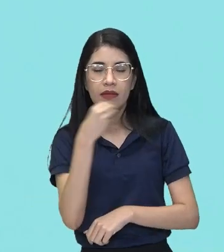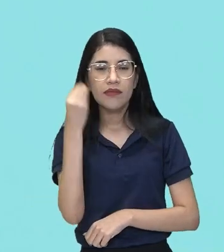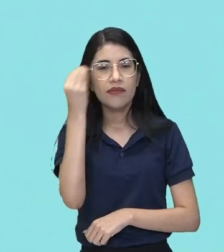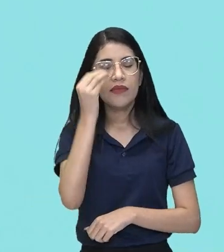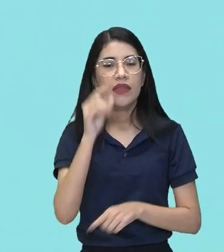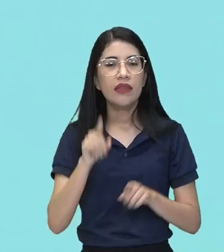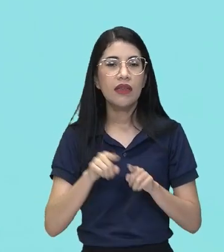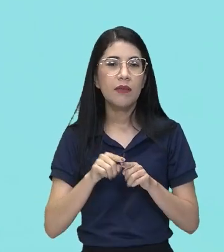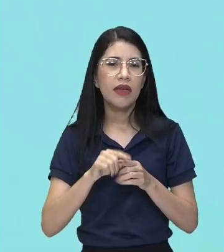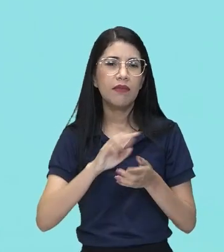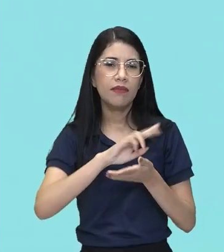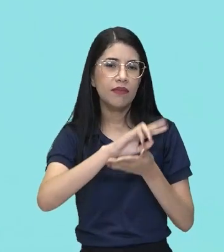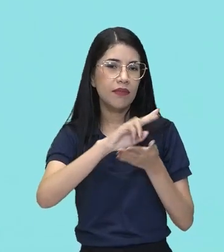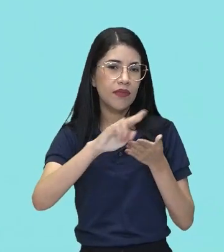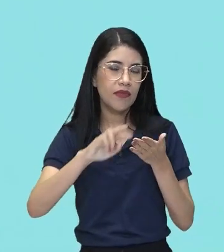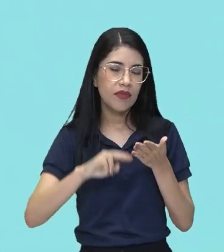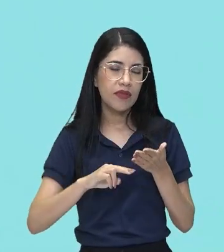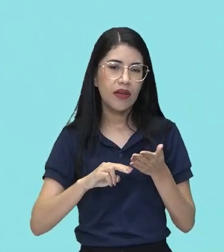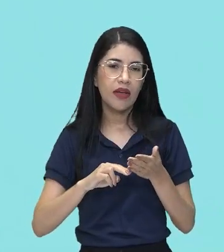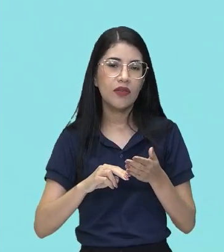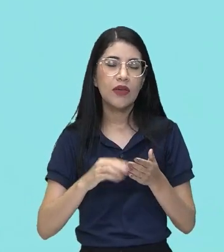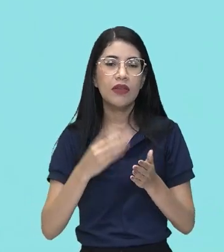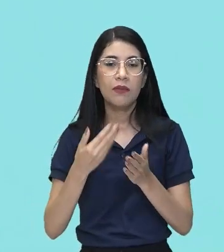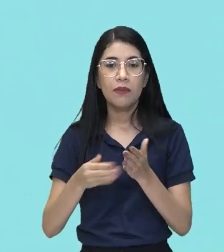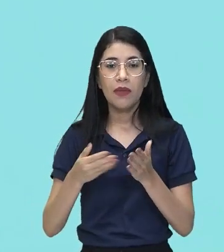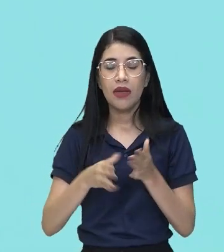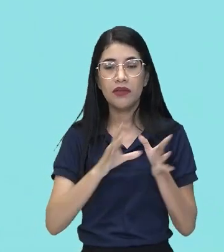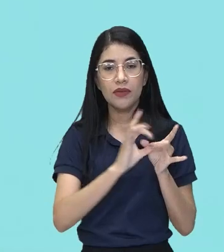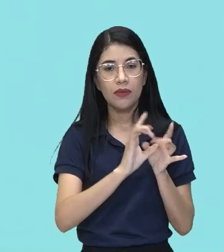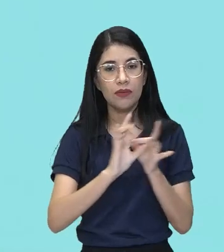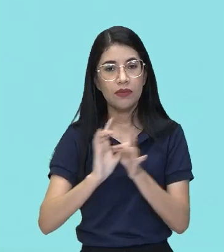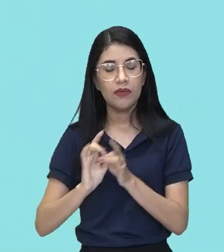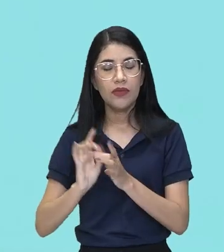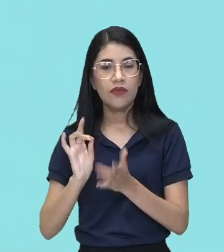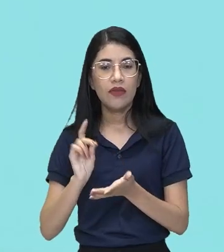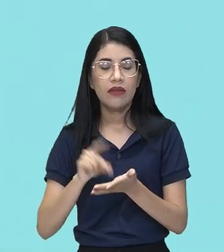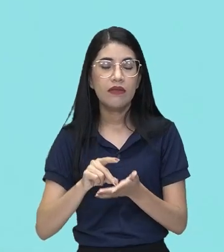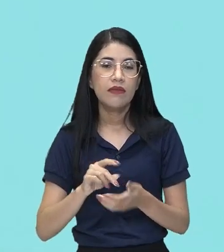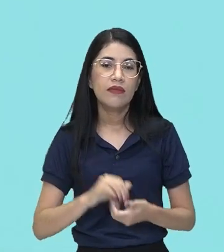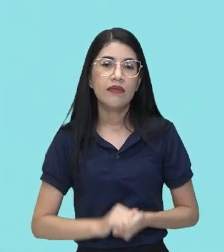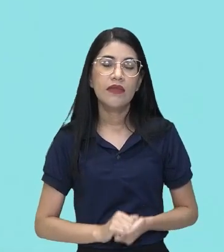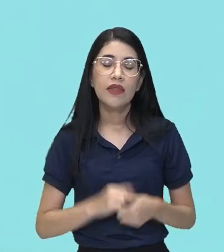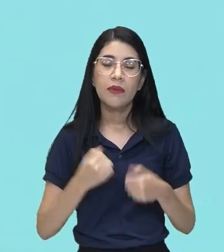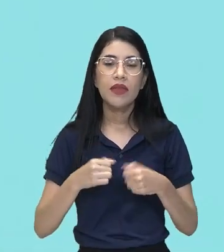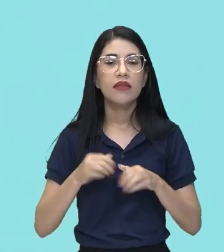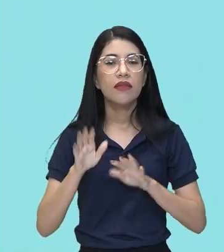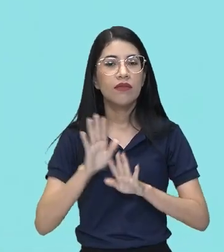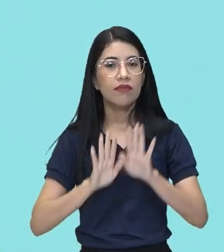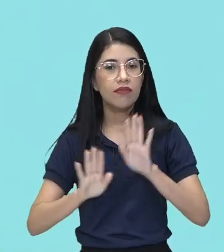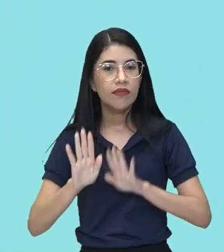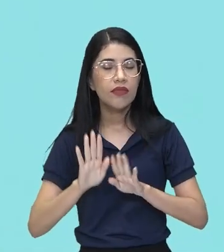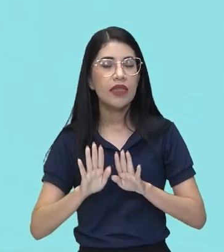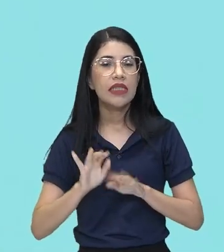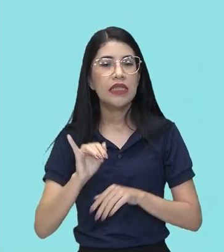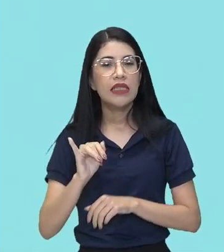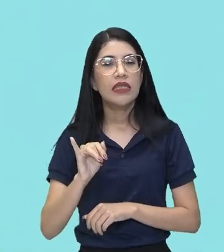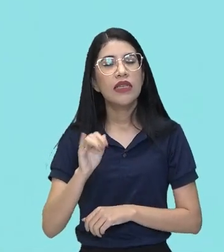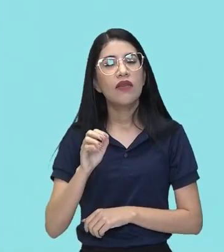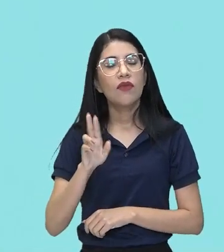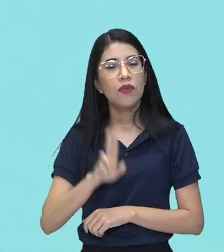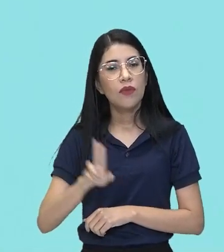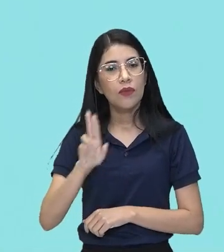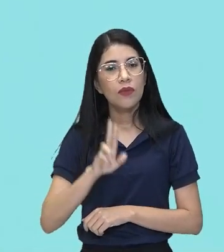adereços, tirando o seu contexto original. Então, a gente tem que ter muito cuidado quando a gente pensa, né, em utilizar alguns